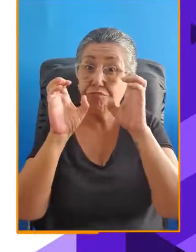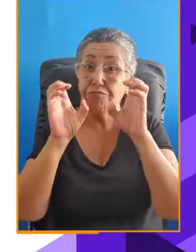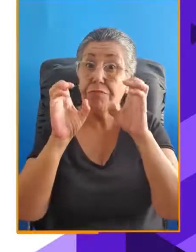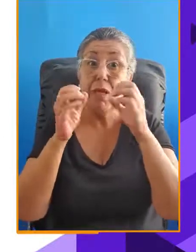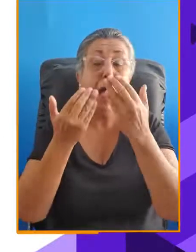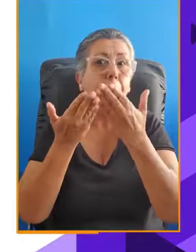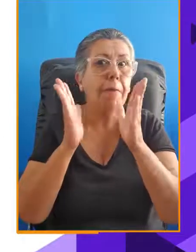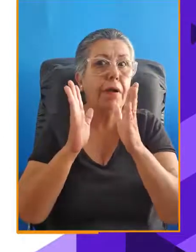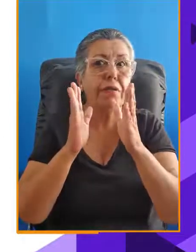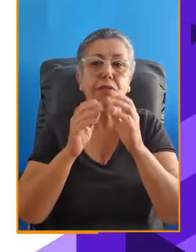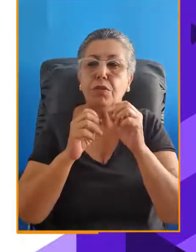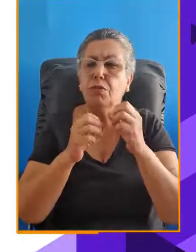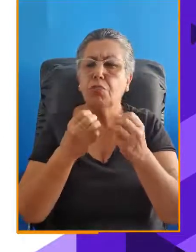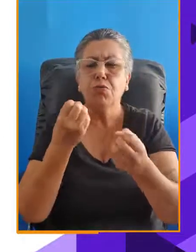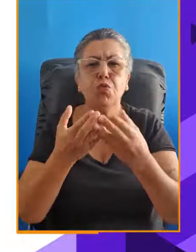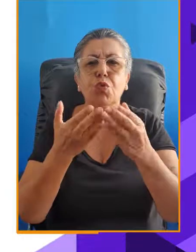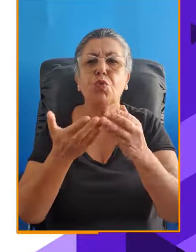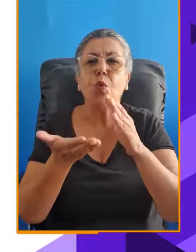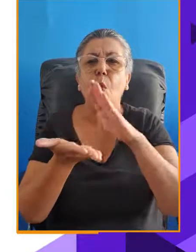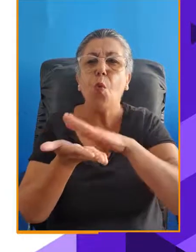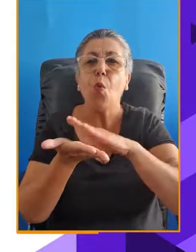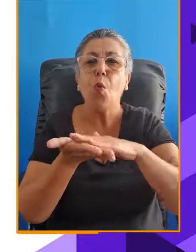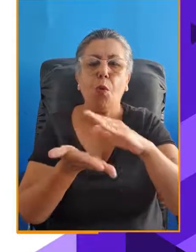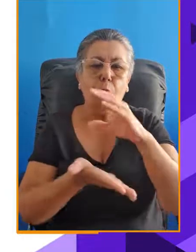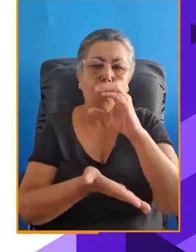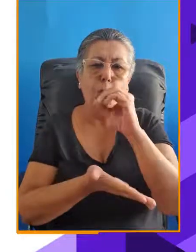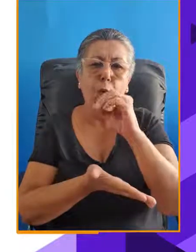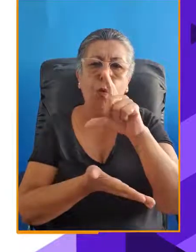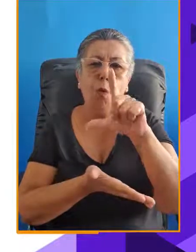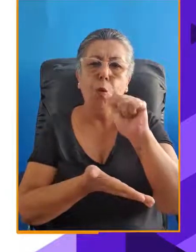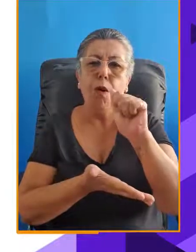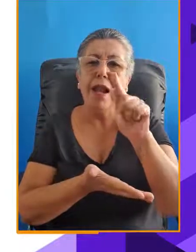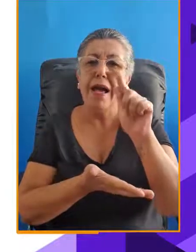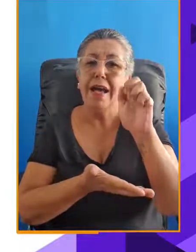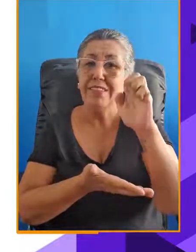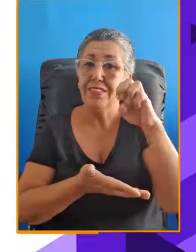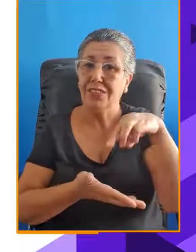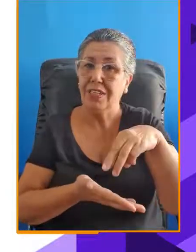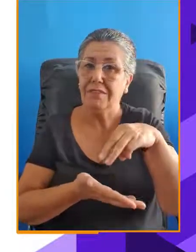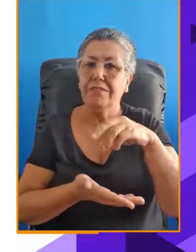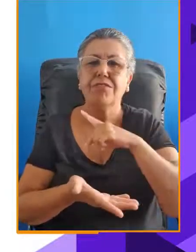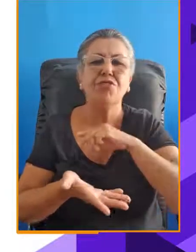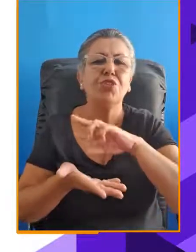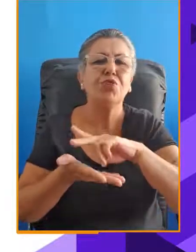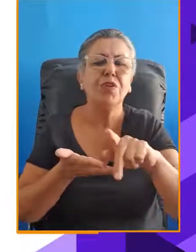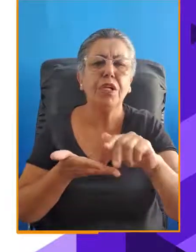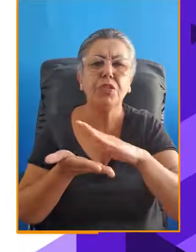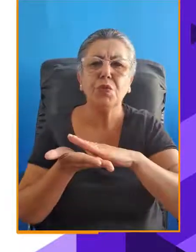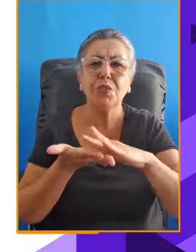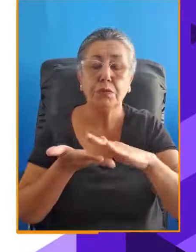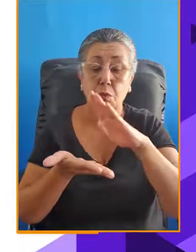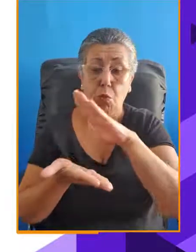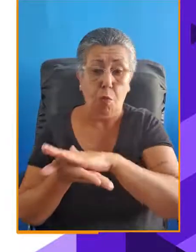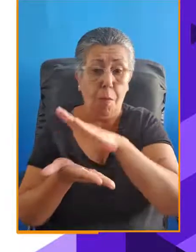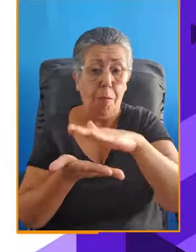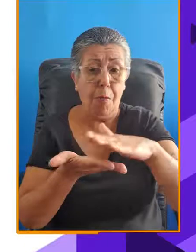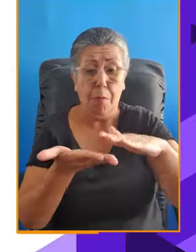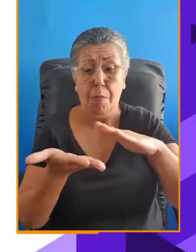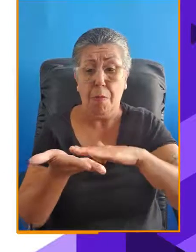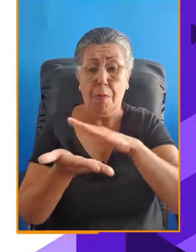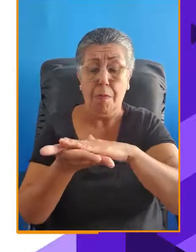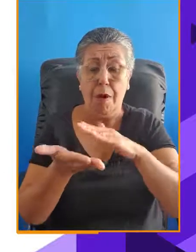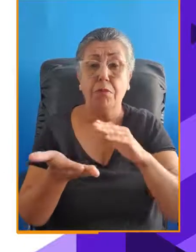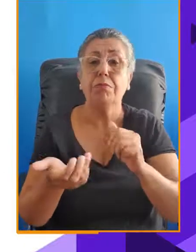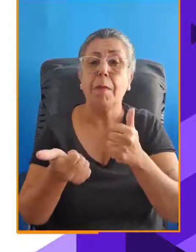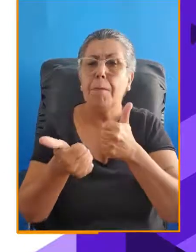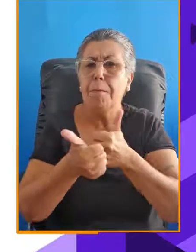muito tempo. E os efeitos de colagem também. Se nós tivermos diferentes texturas e colarmos umas